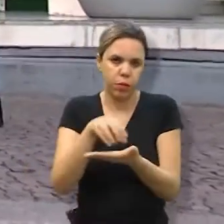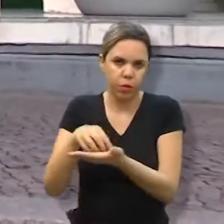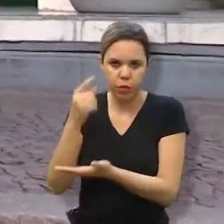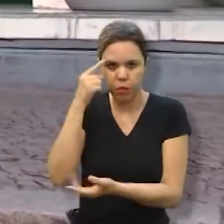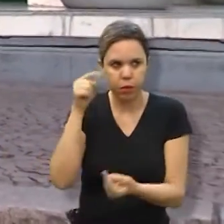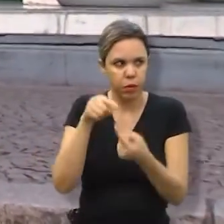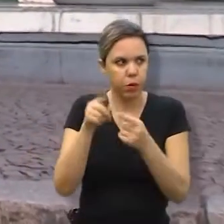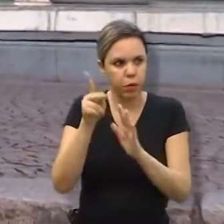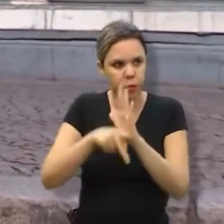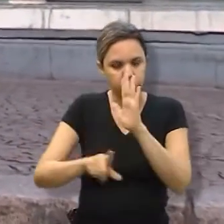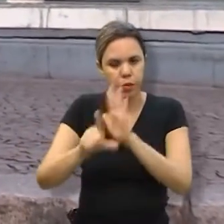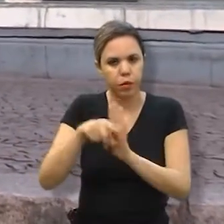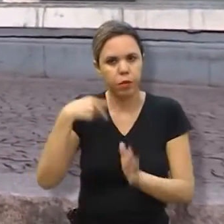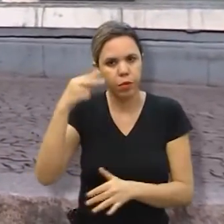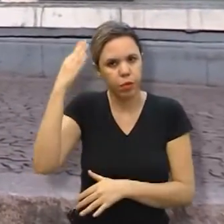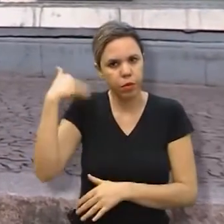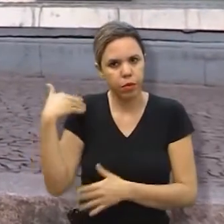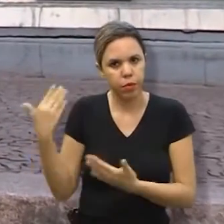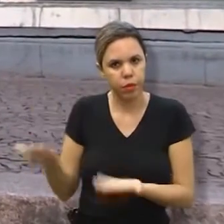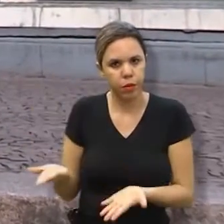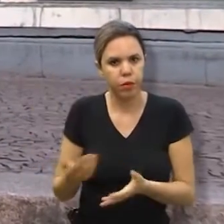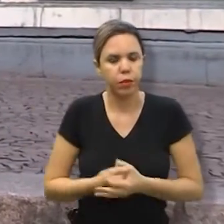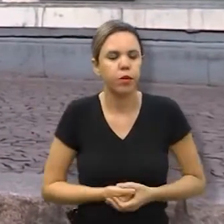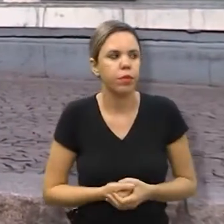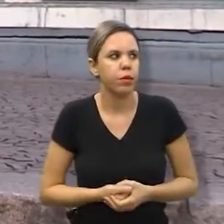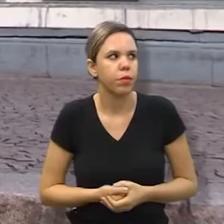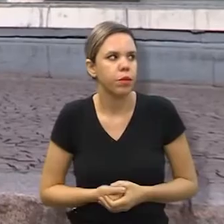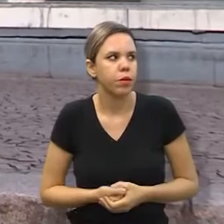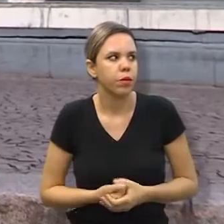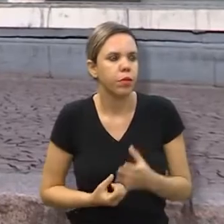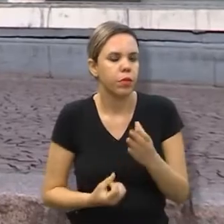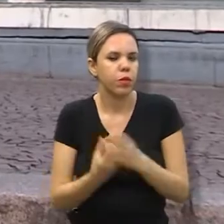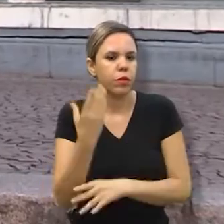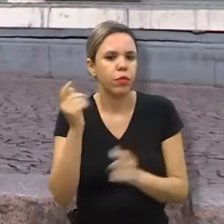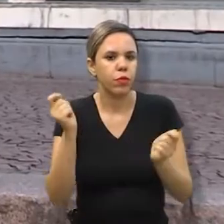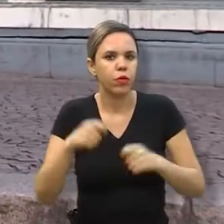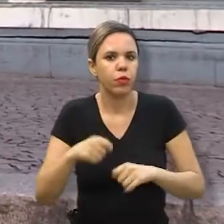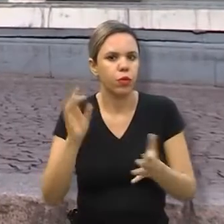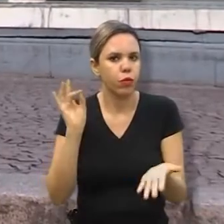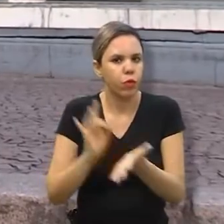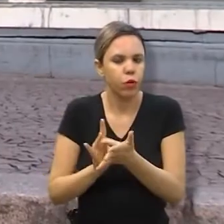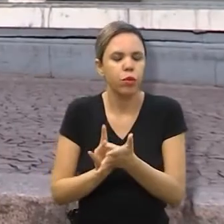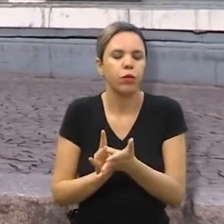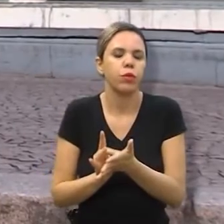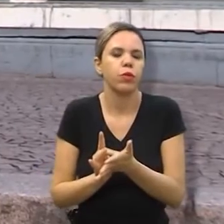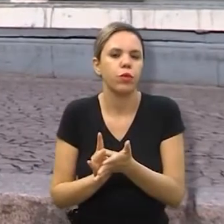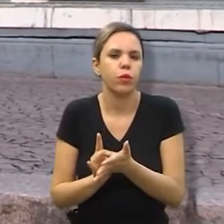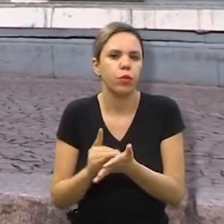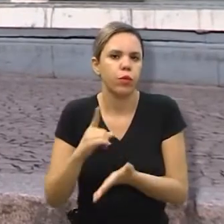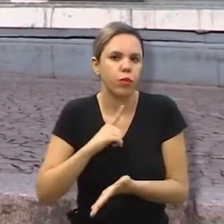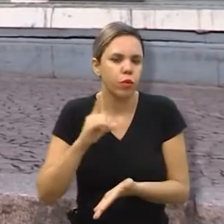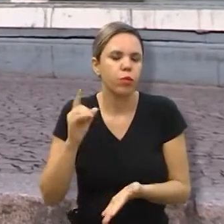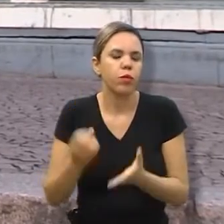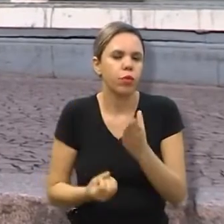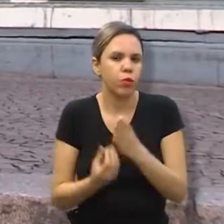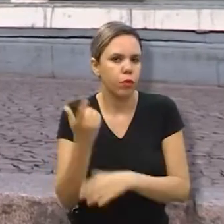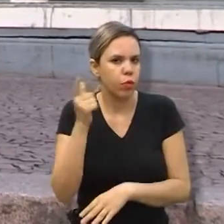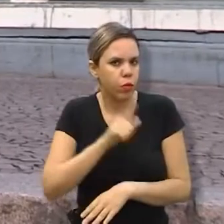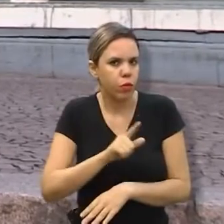intersetorial. A ideia do projeto de lei da vereadora Débora Palermo é criar condições concretas para que